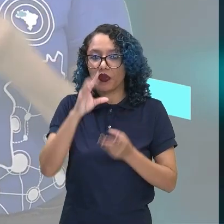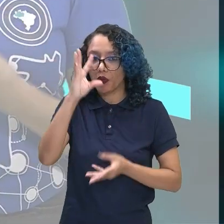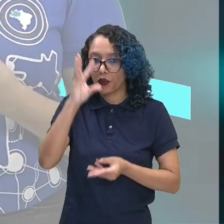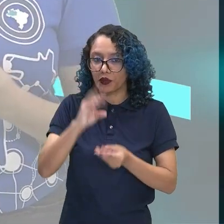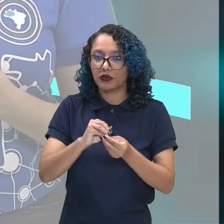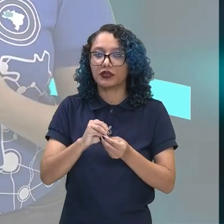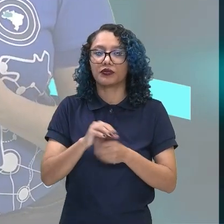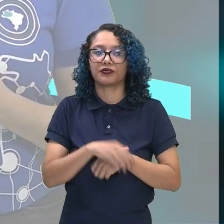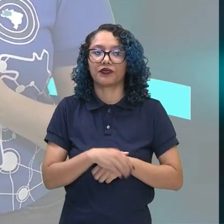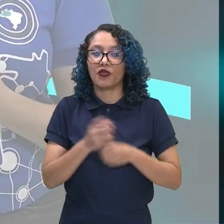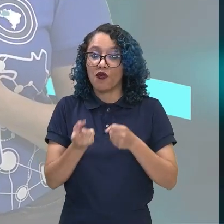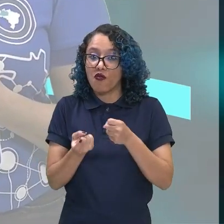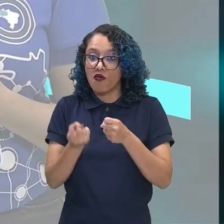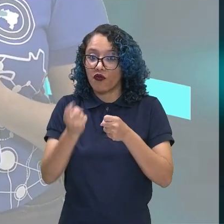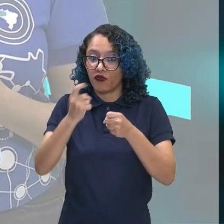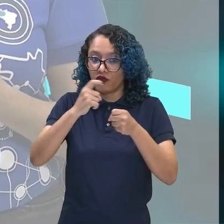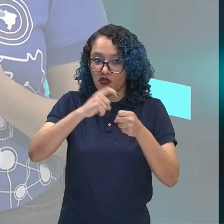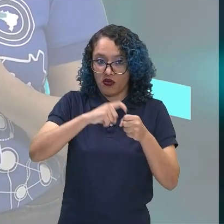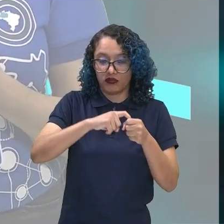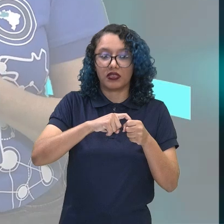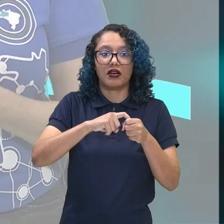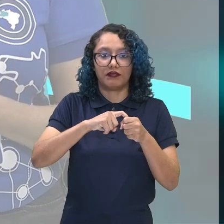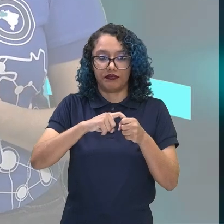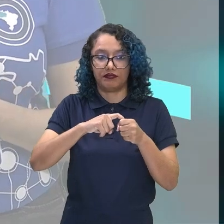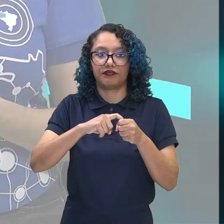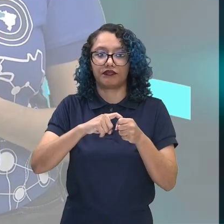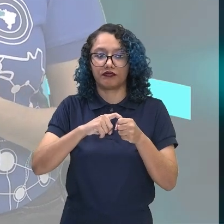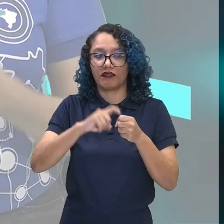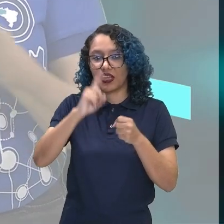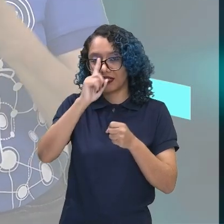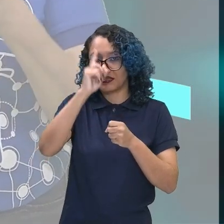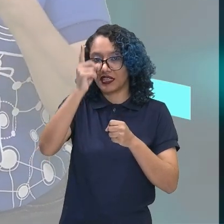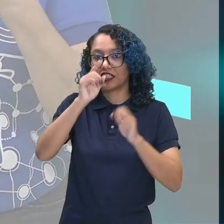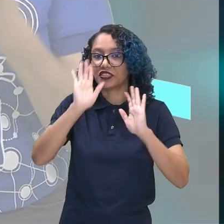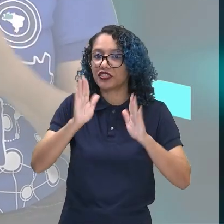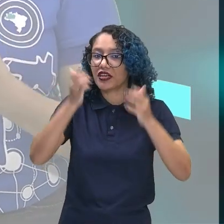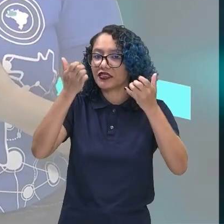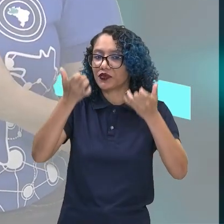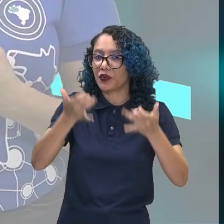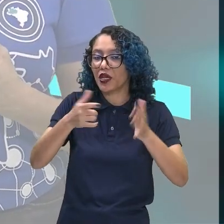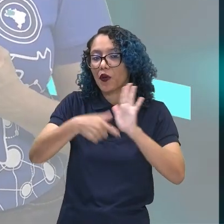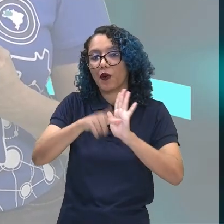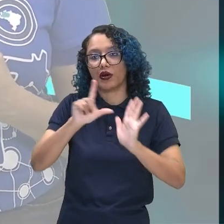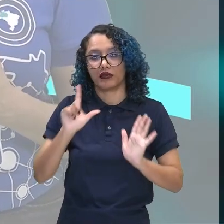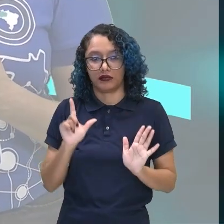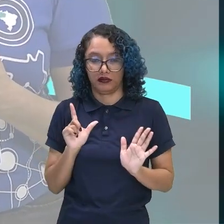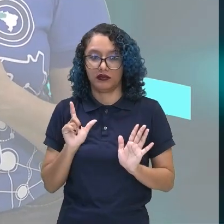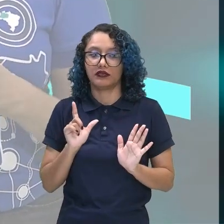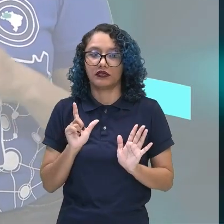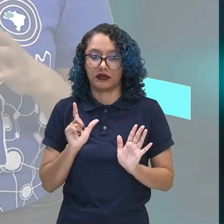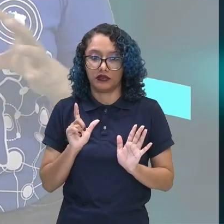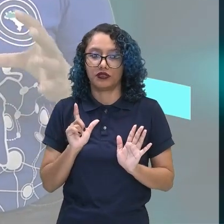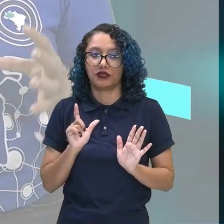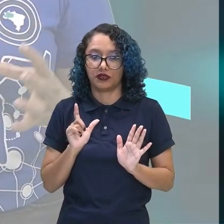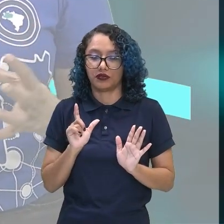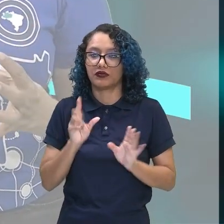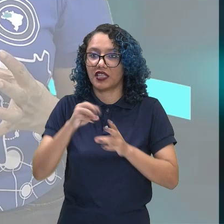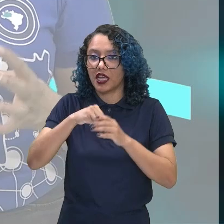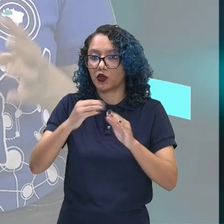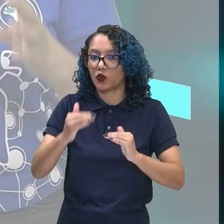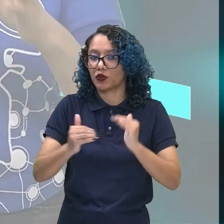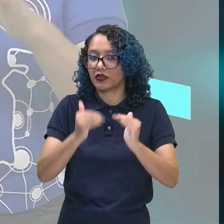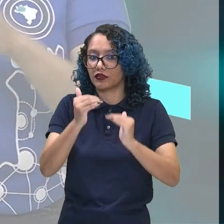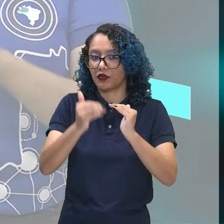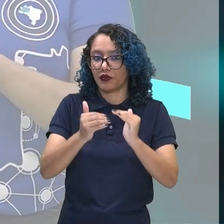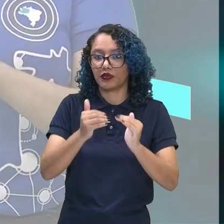ideias trabalhadas, né? Ela vai retomar ideias que já foram trabalhadas lá no